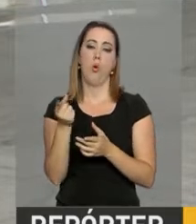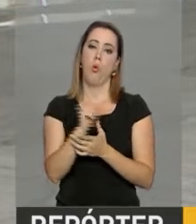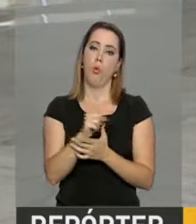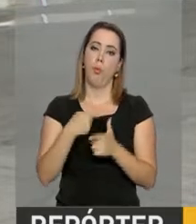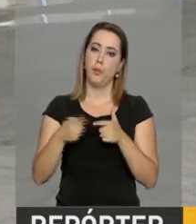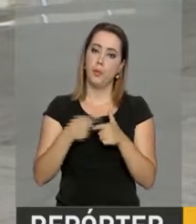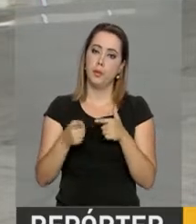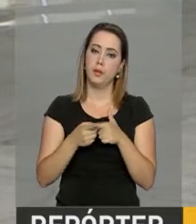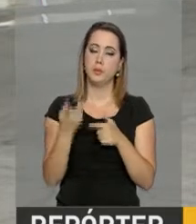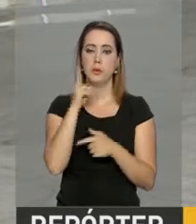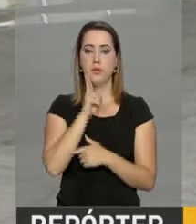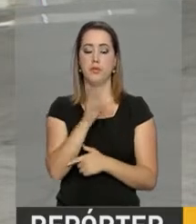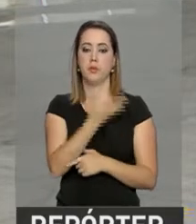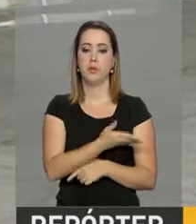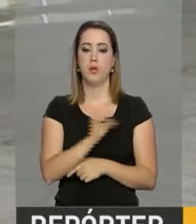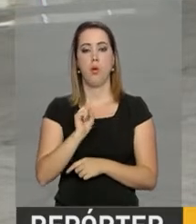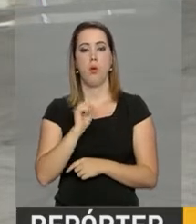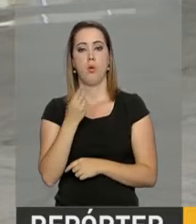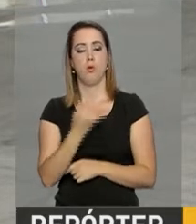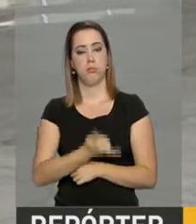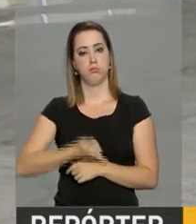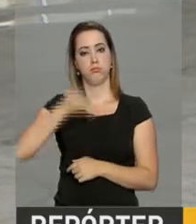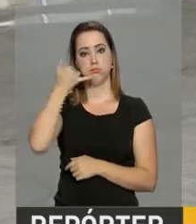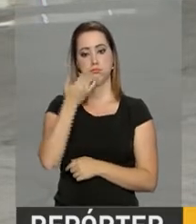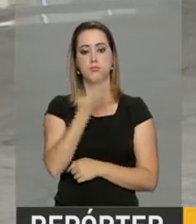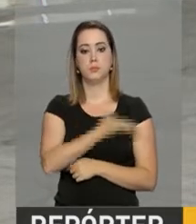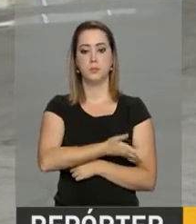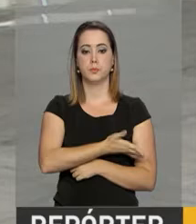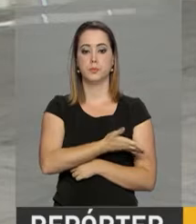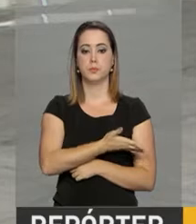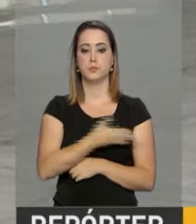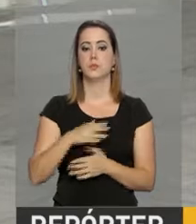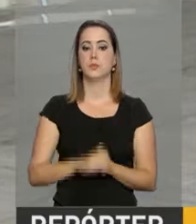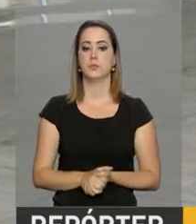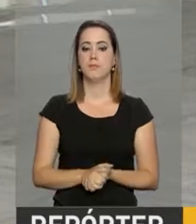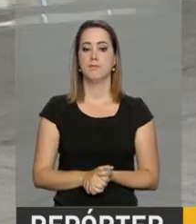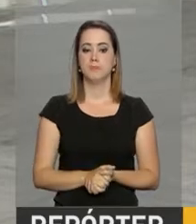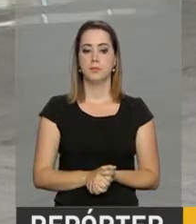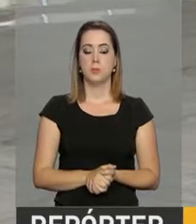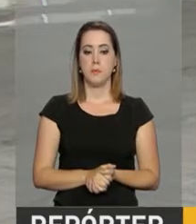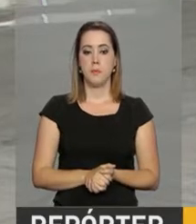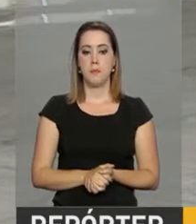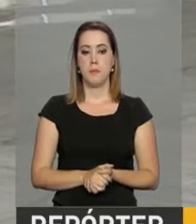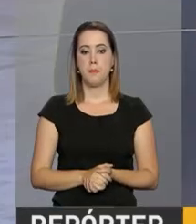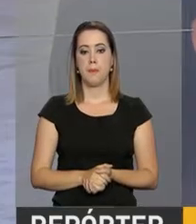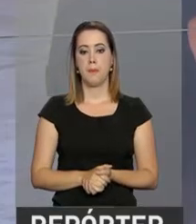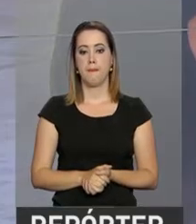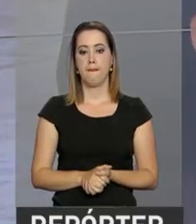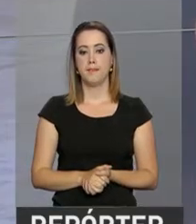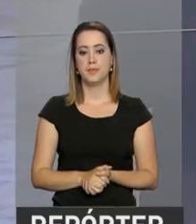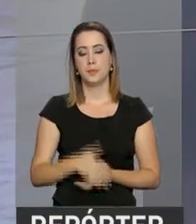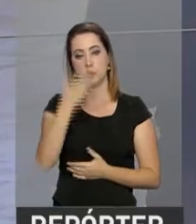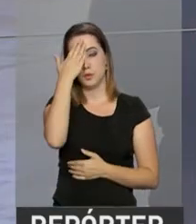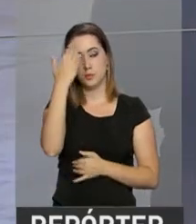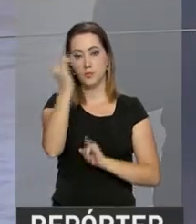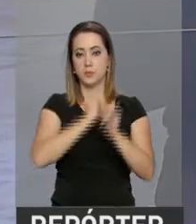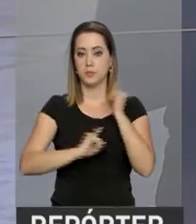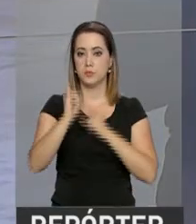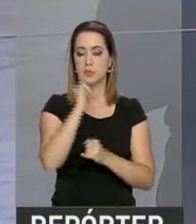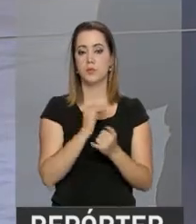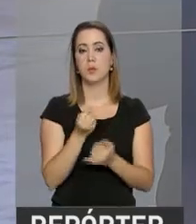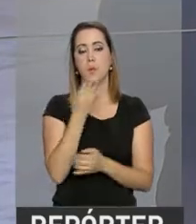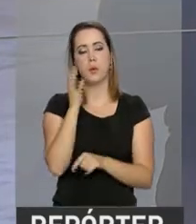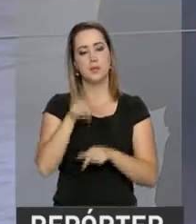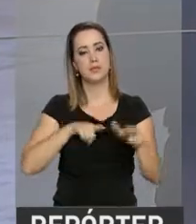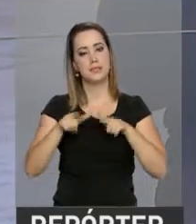receita.fazenda.gov.br ou ligar para o receitafone no número 146 josé luiz obrigado pelas informações do